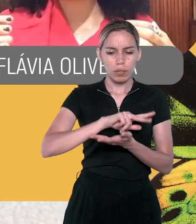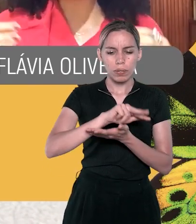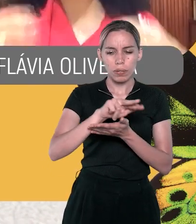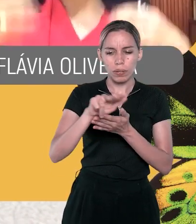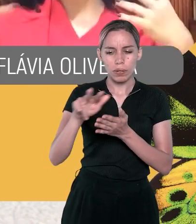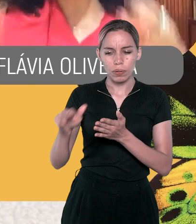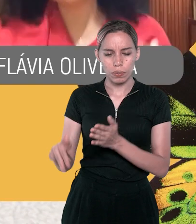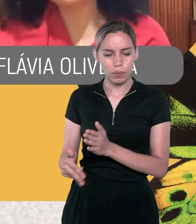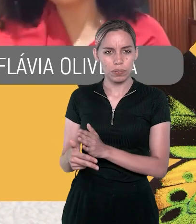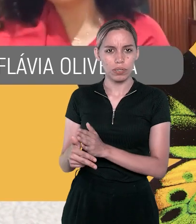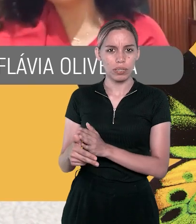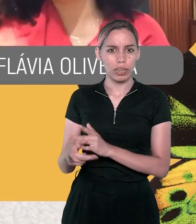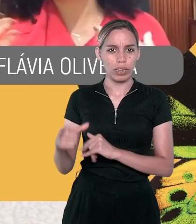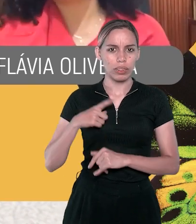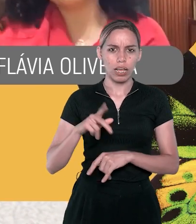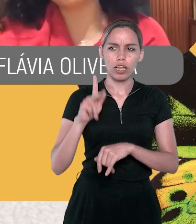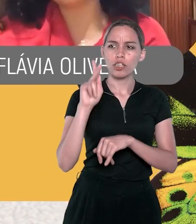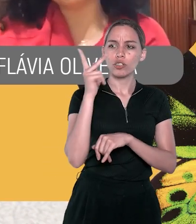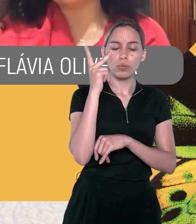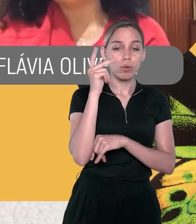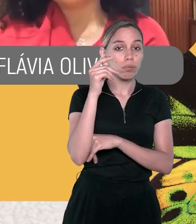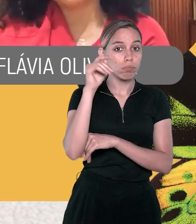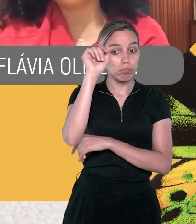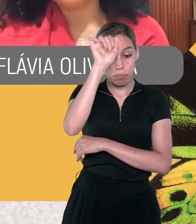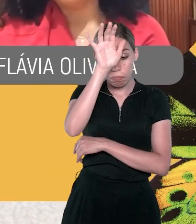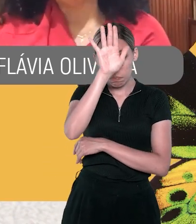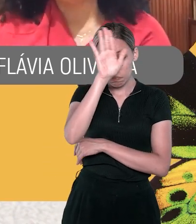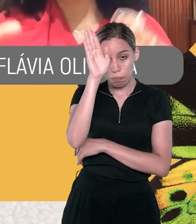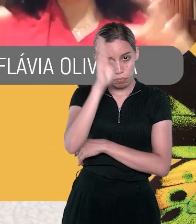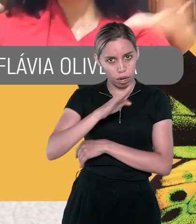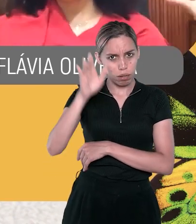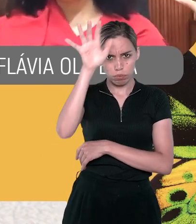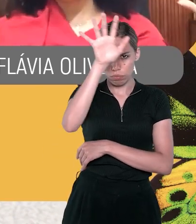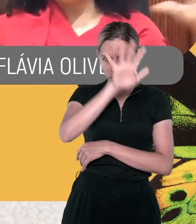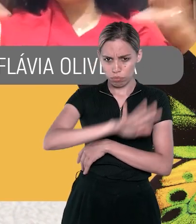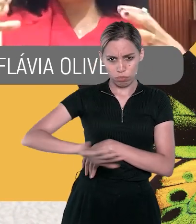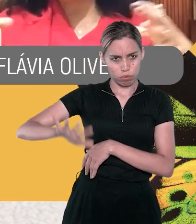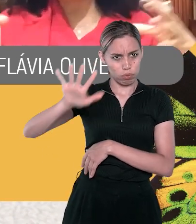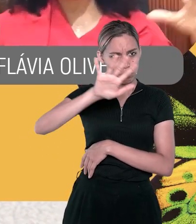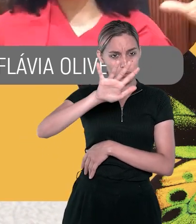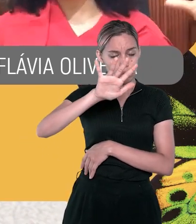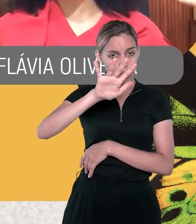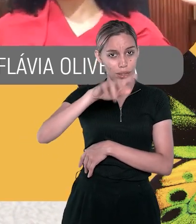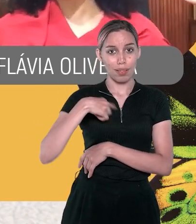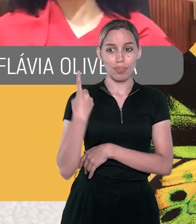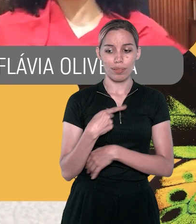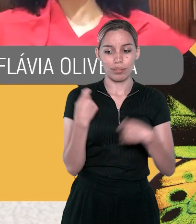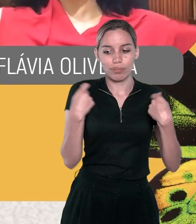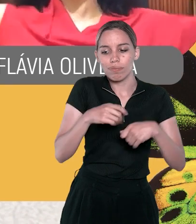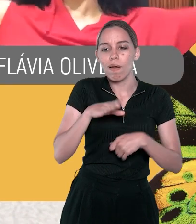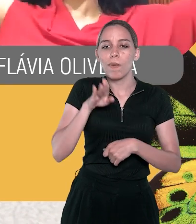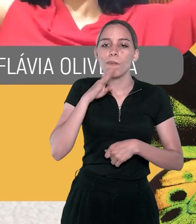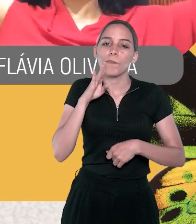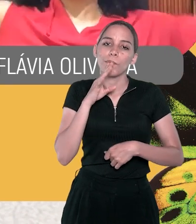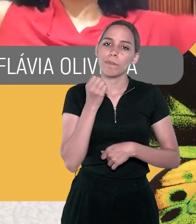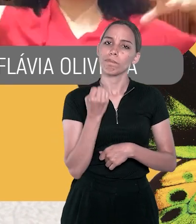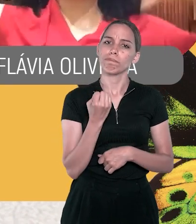tem muita história do Brasil, né, que a gente precisa ampliar as lentes,